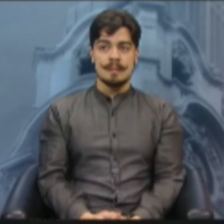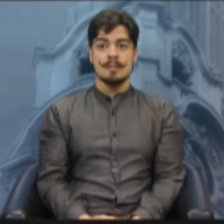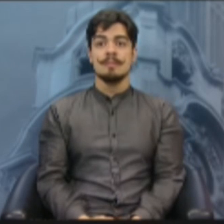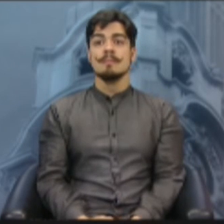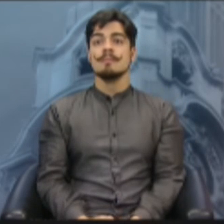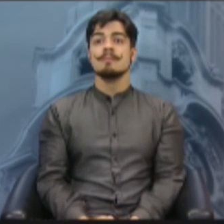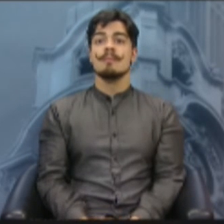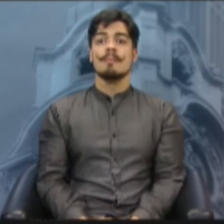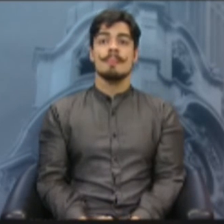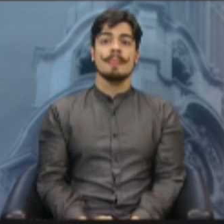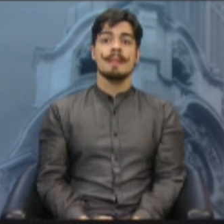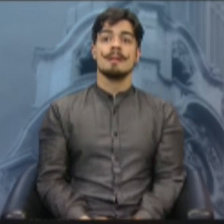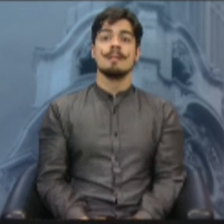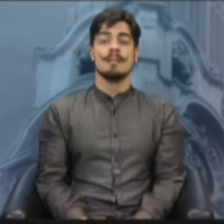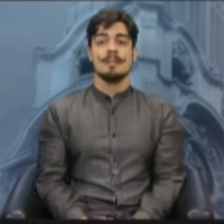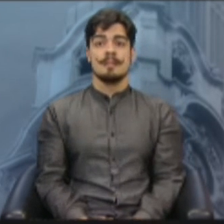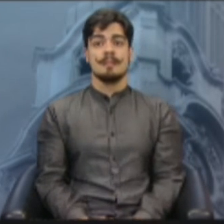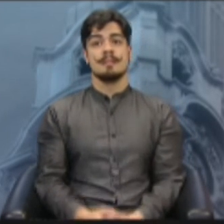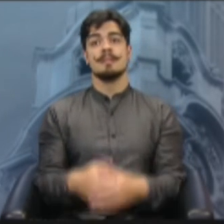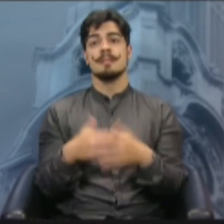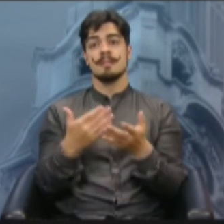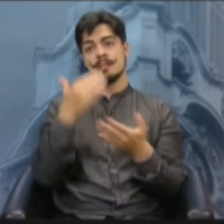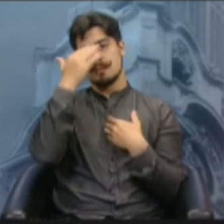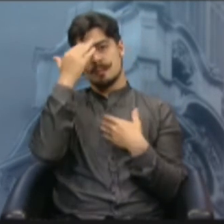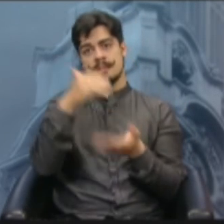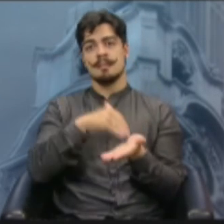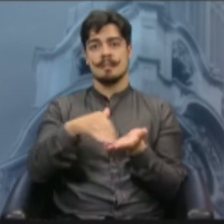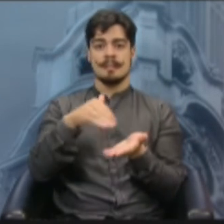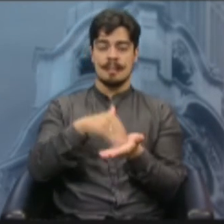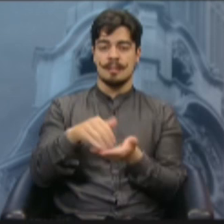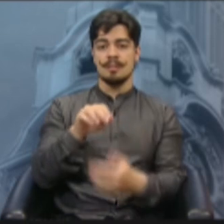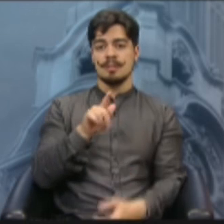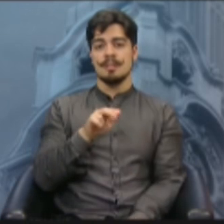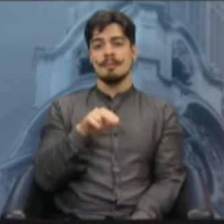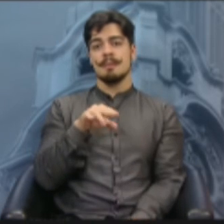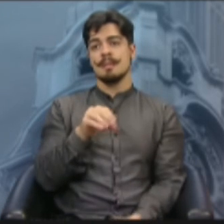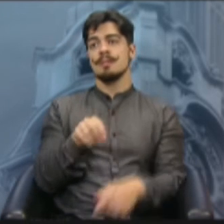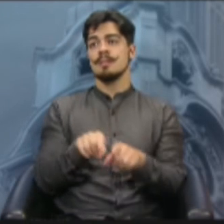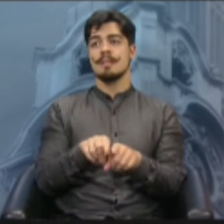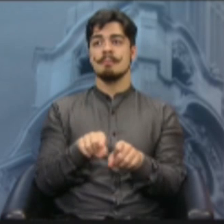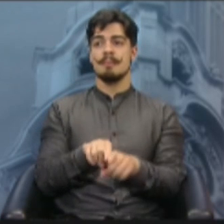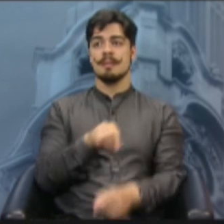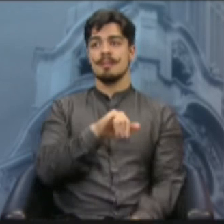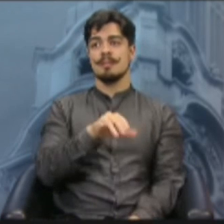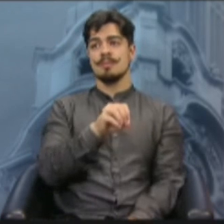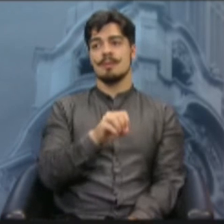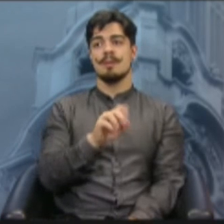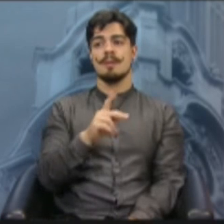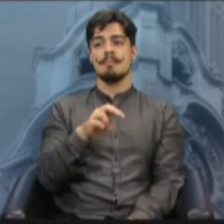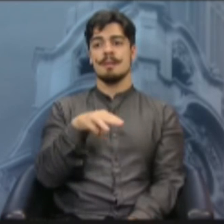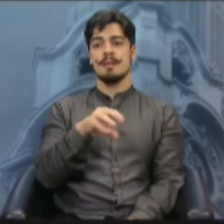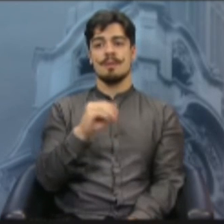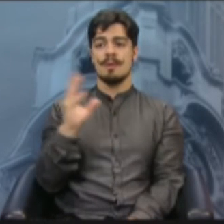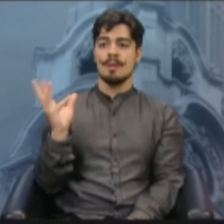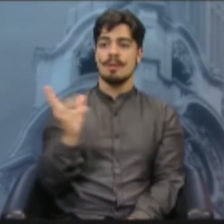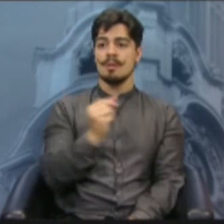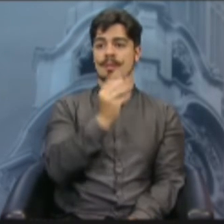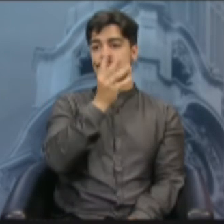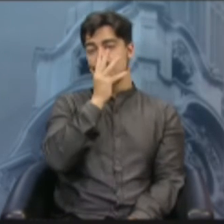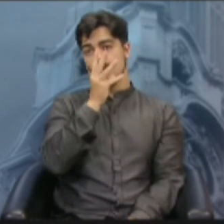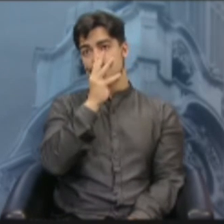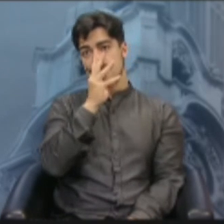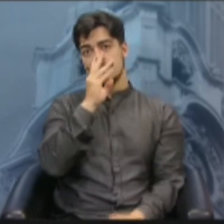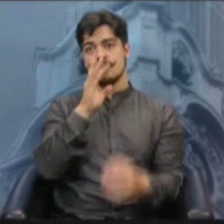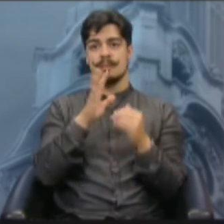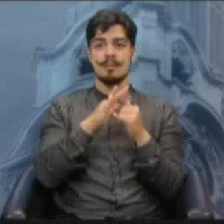Então, agradecer ao secretário Germano, ao Jean Hermínio, a todos que estão assistindo, pelo YouTube,